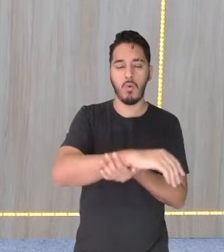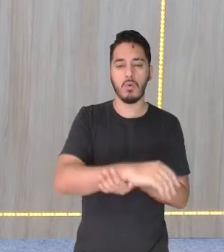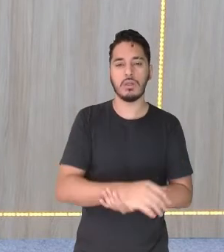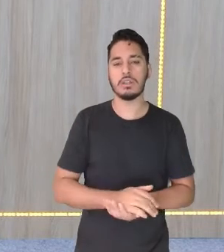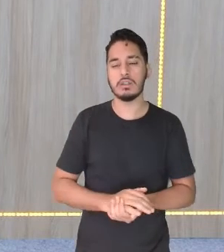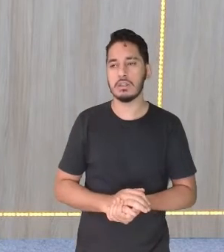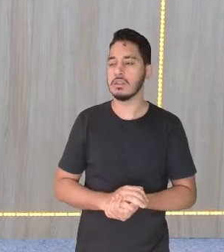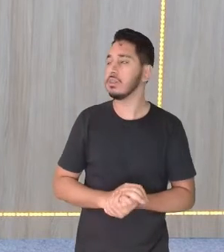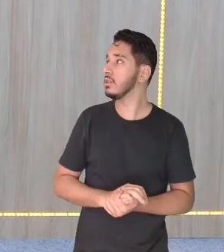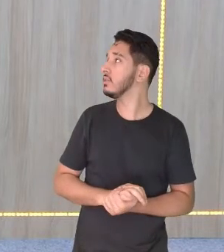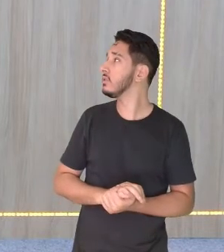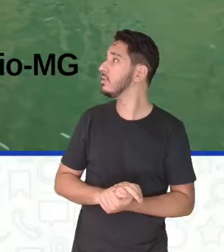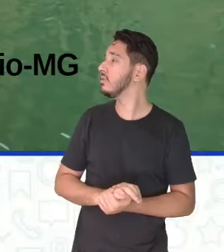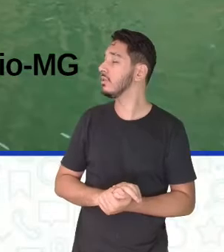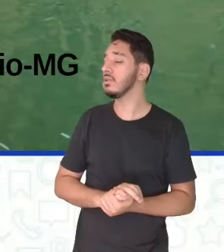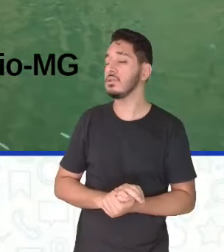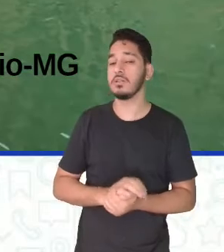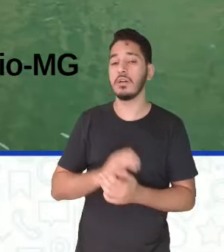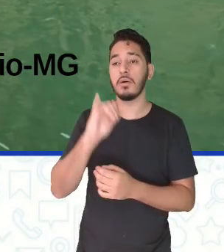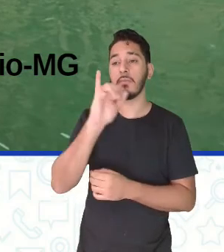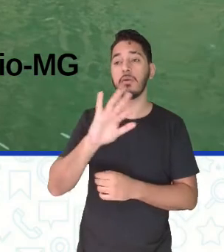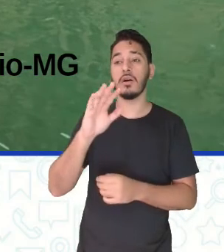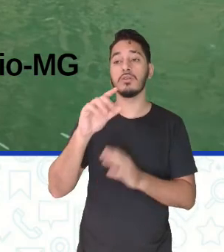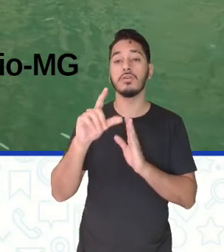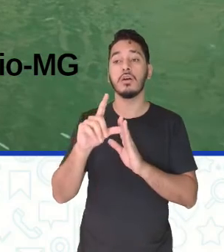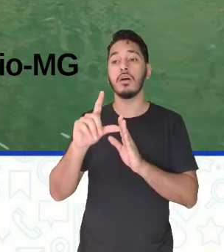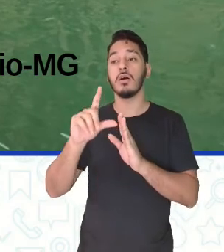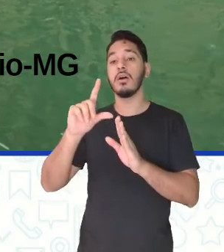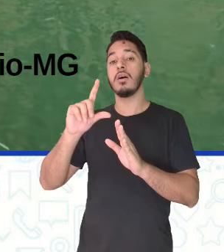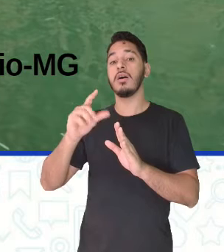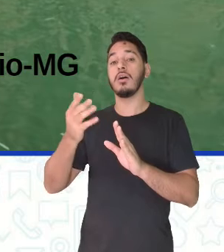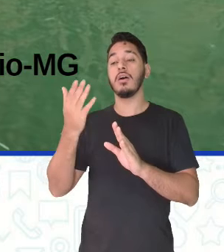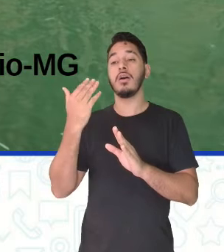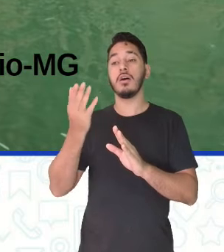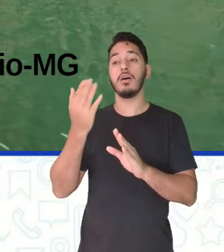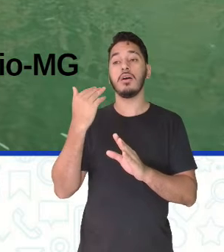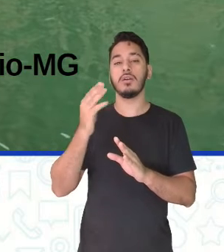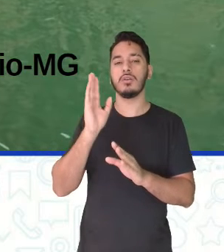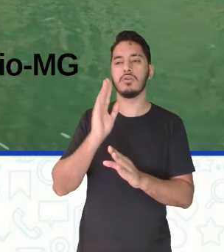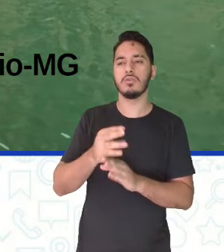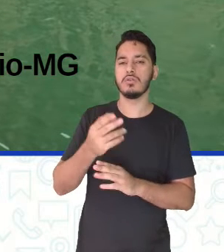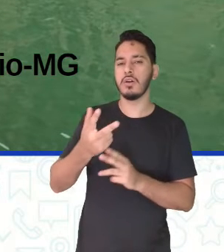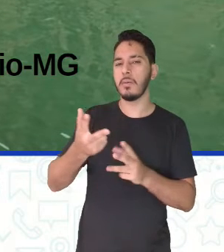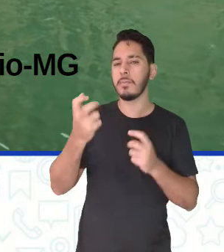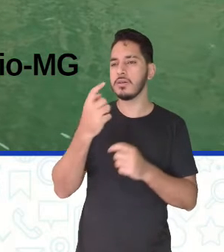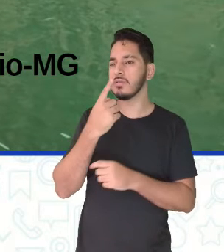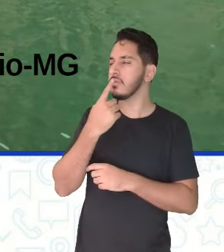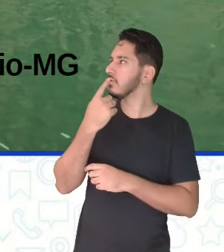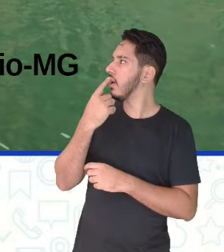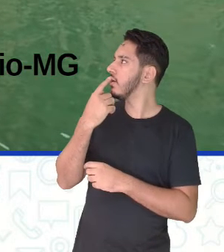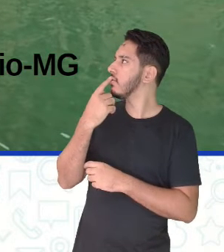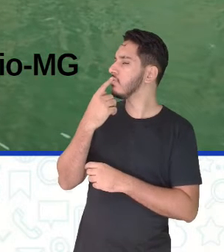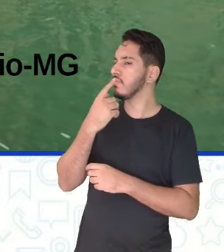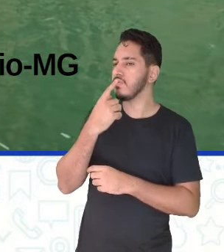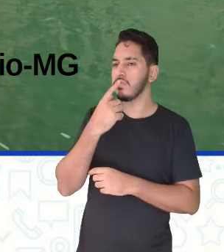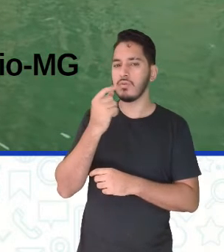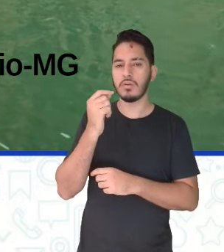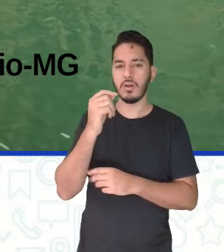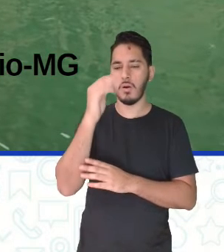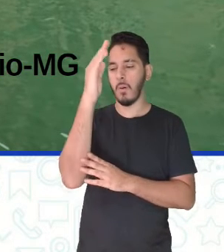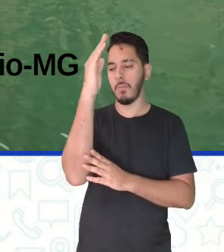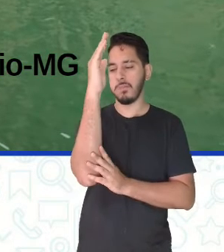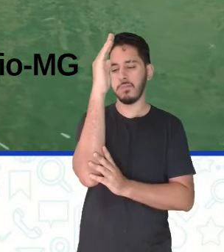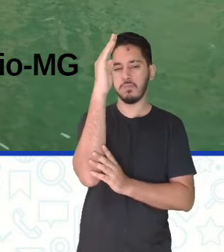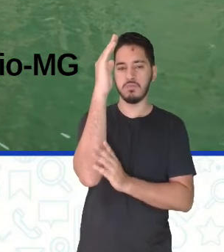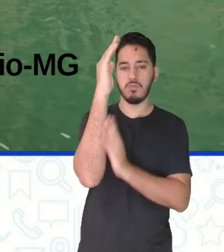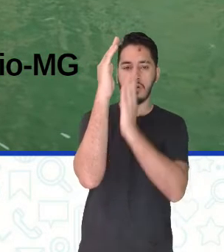vê, ó, que essa imagem aqui, ela é anterior àquele incidente. E já reparem ali, ó, que aquele braço que se soltou, ó, já tinha uma